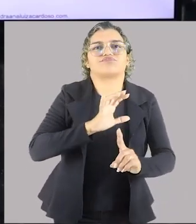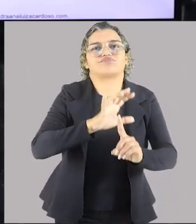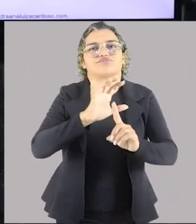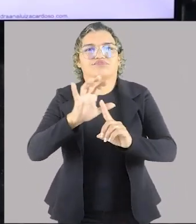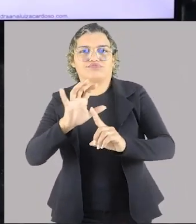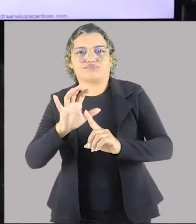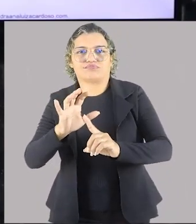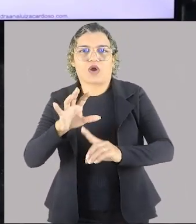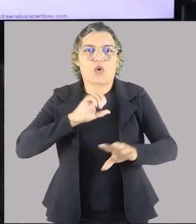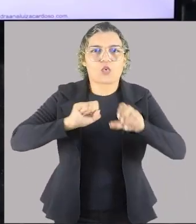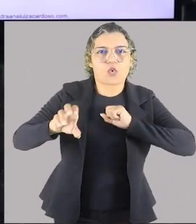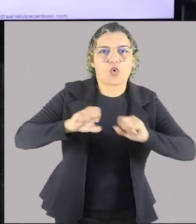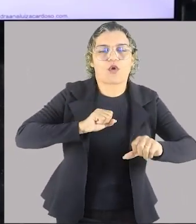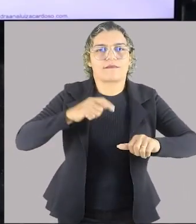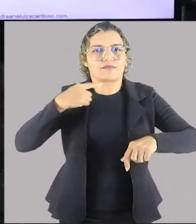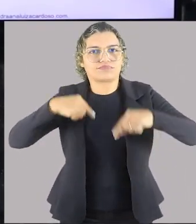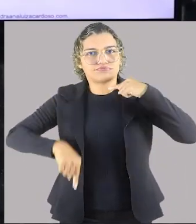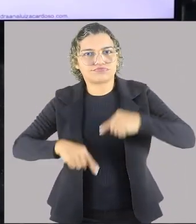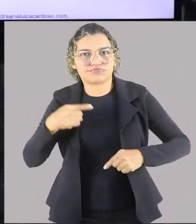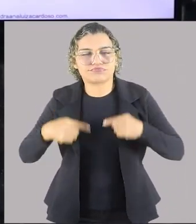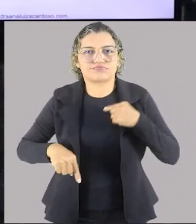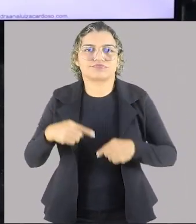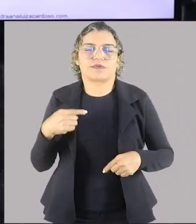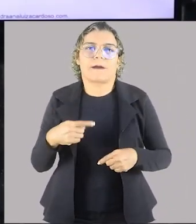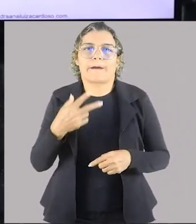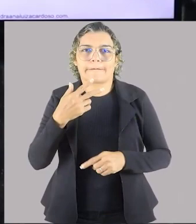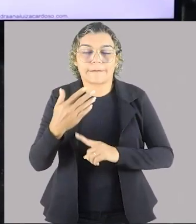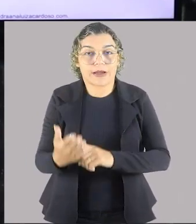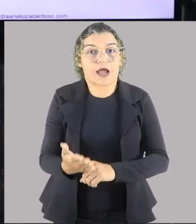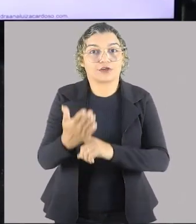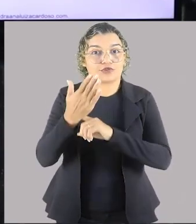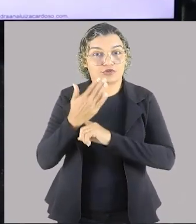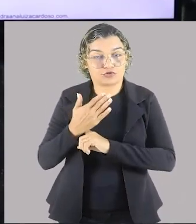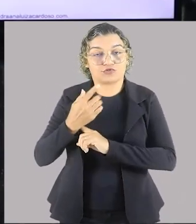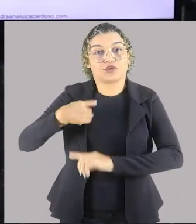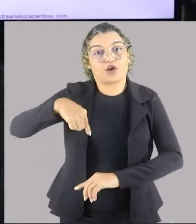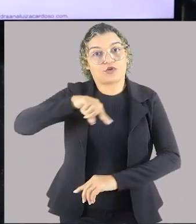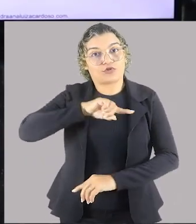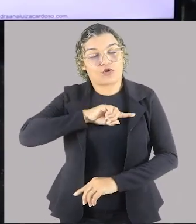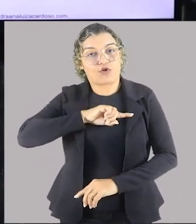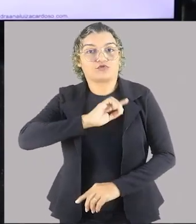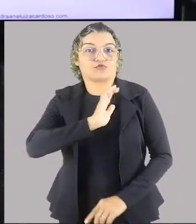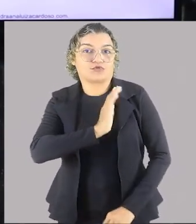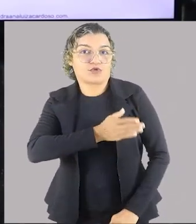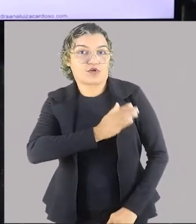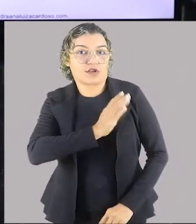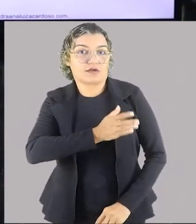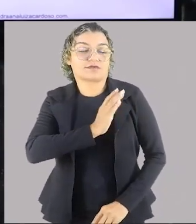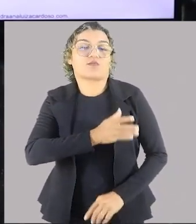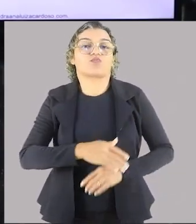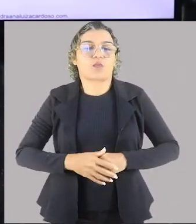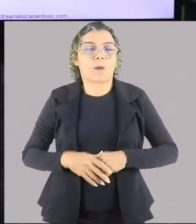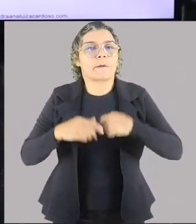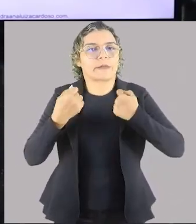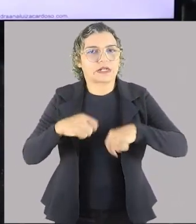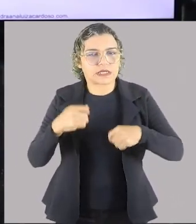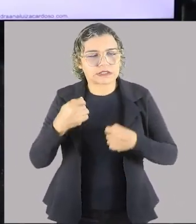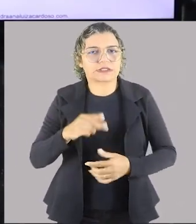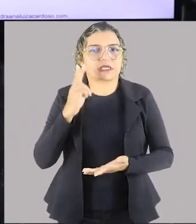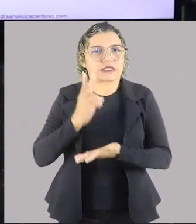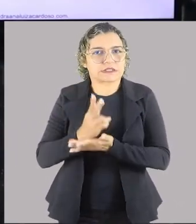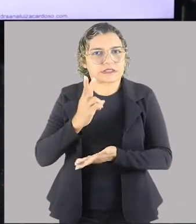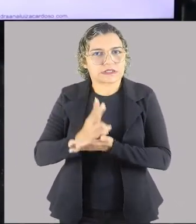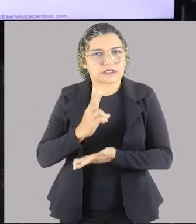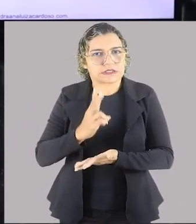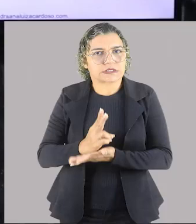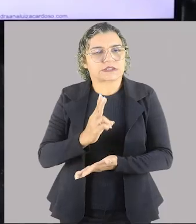metabolizado. Então, ele faz um benefício para o nosso sistema cardiovascular. Por isso que ele tem que estar com